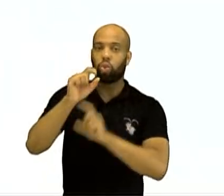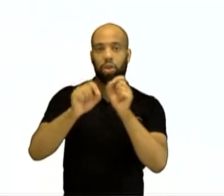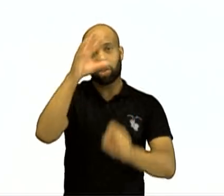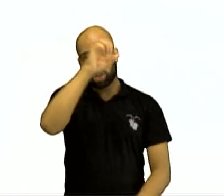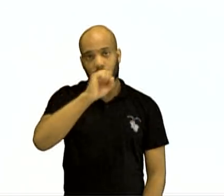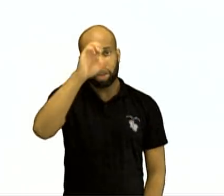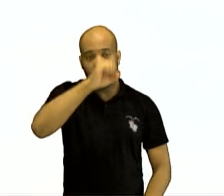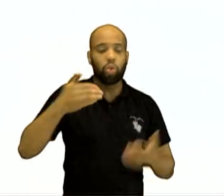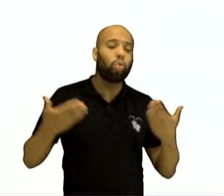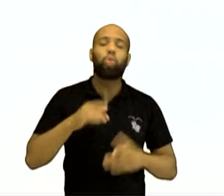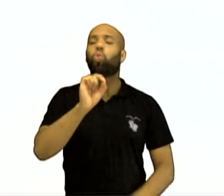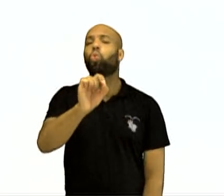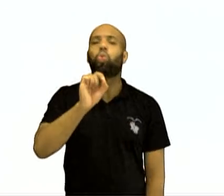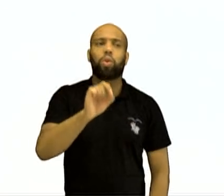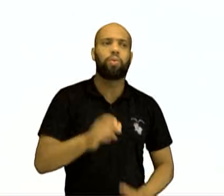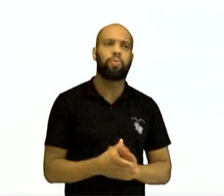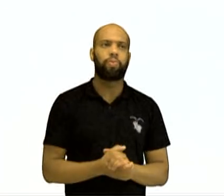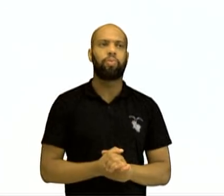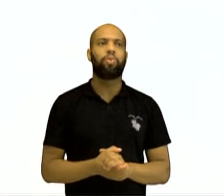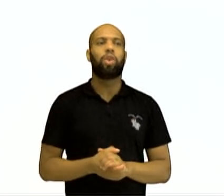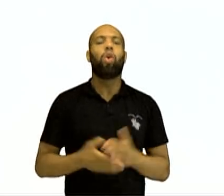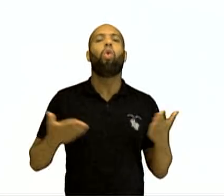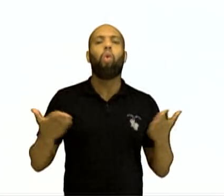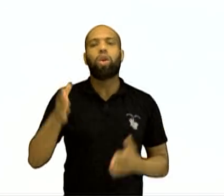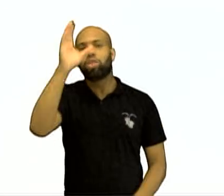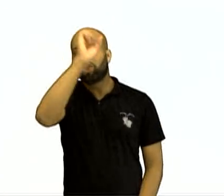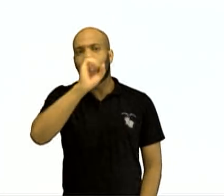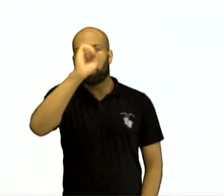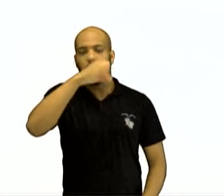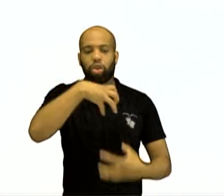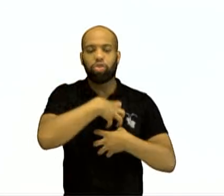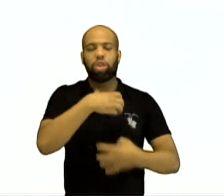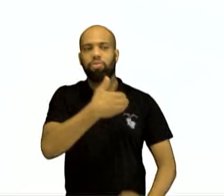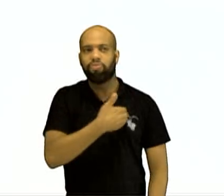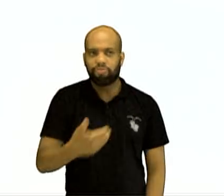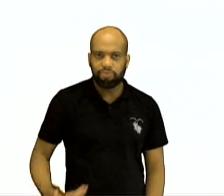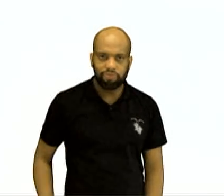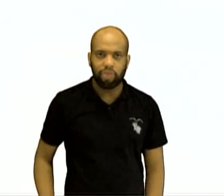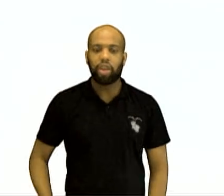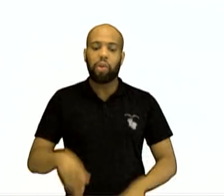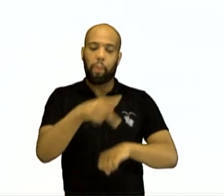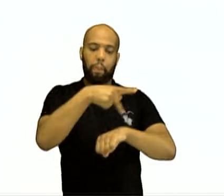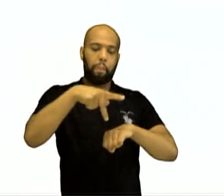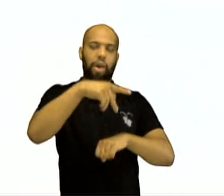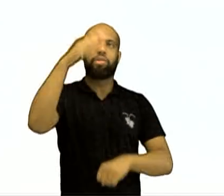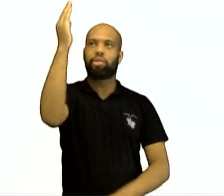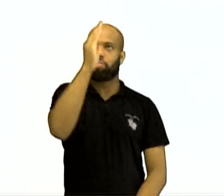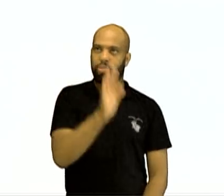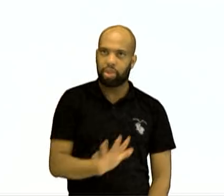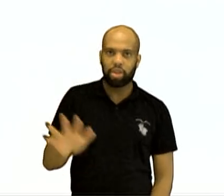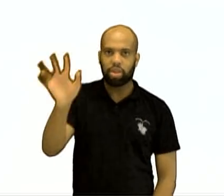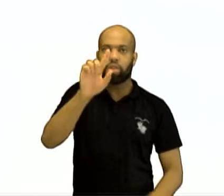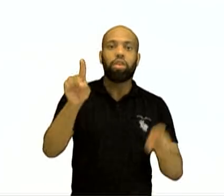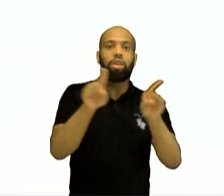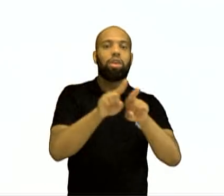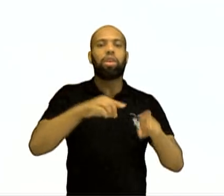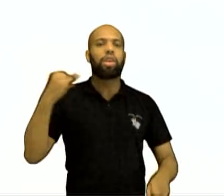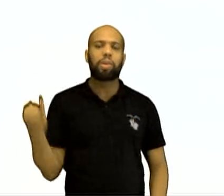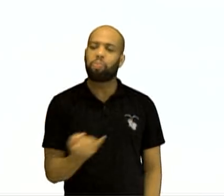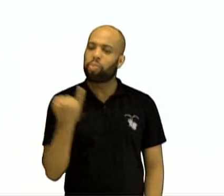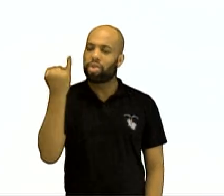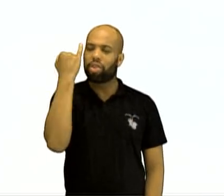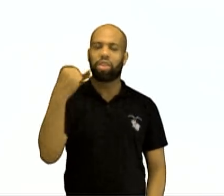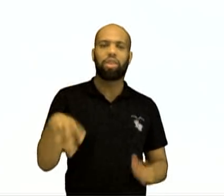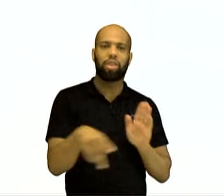Então, o que nós aprendemos na aula de hoje, aí nessa aula aprendemos sobre a forma de governo do Estado brasileiro, a importância de um Estado-nação,